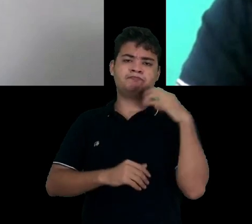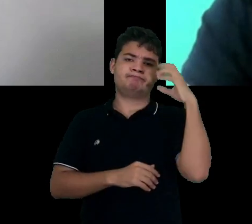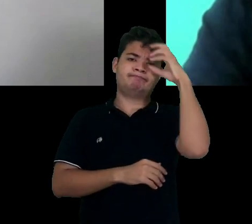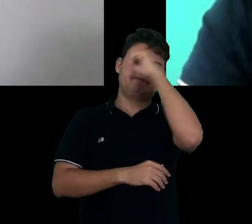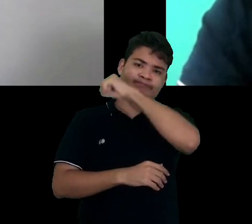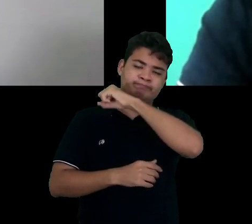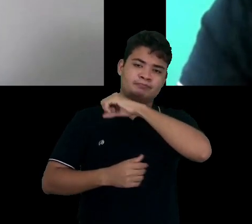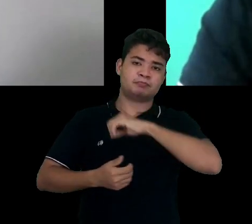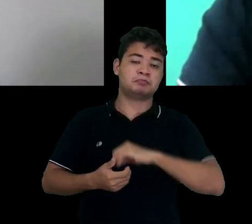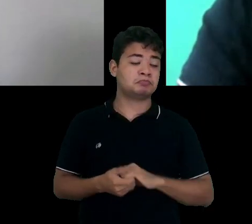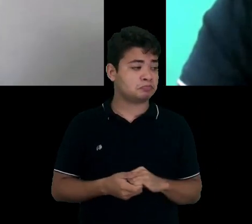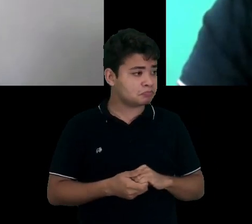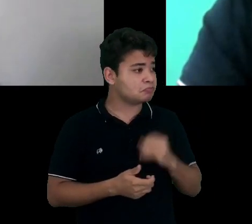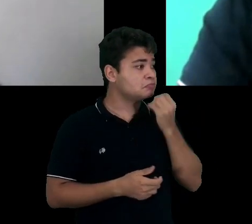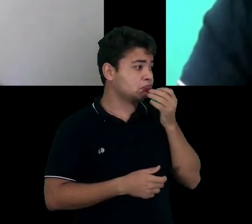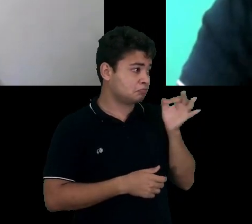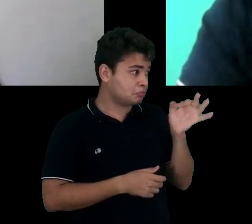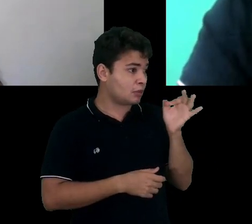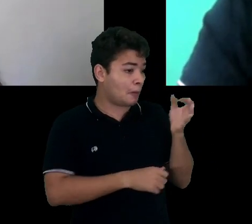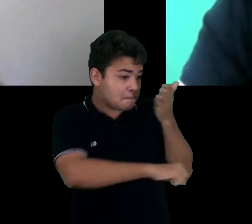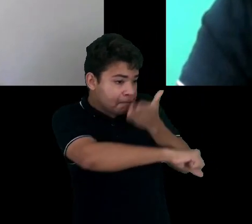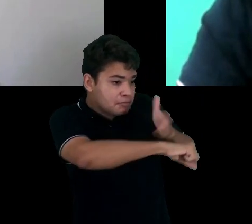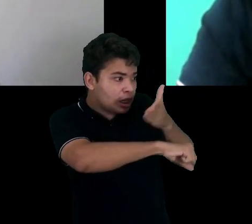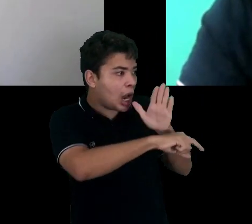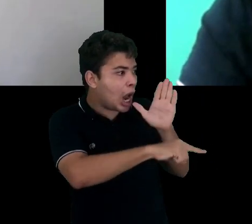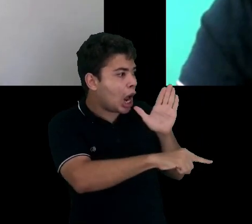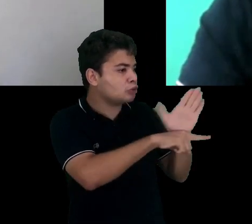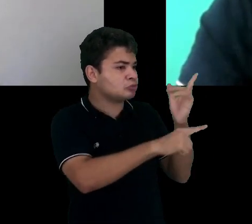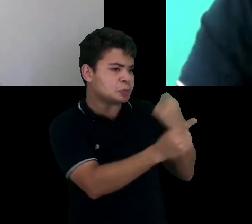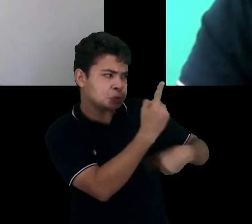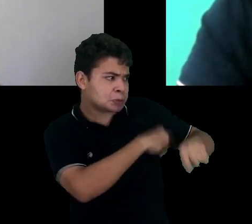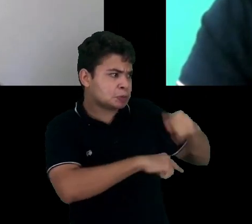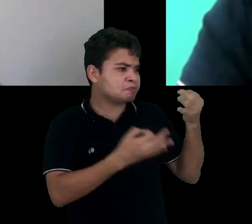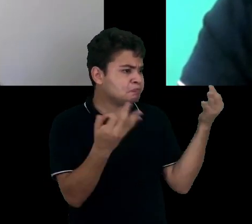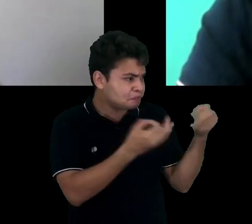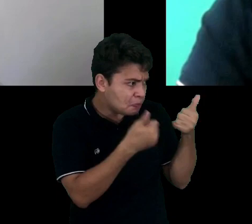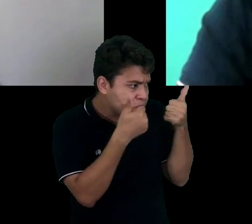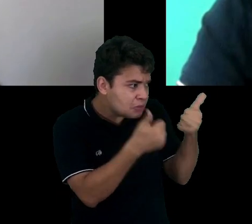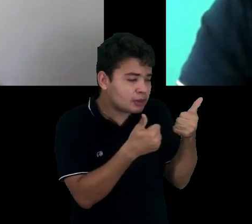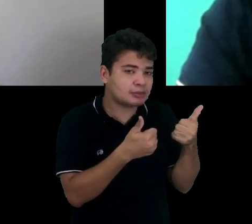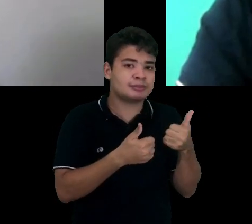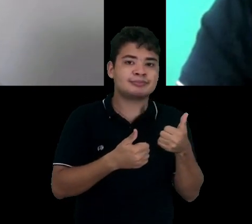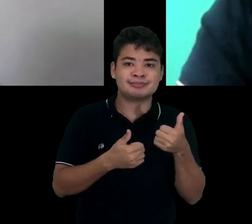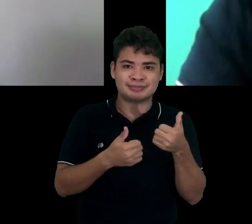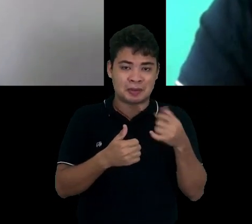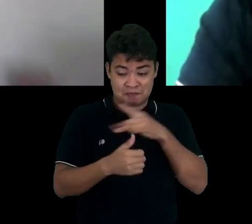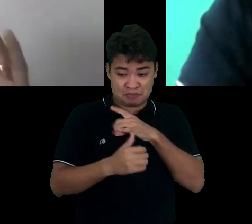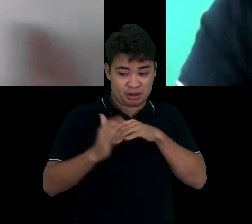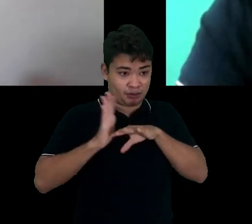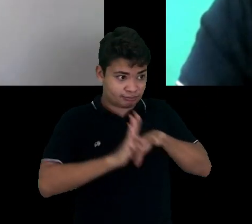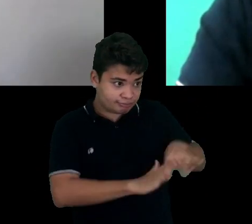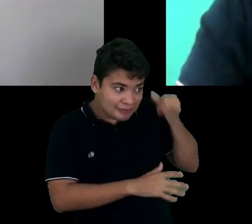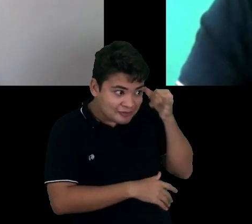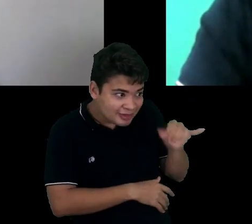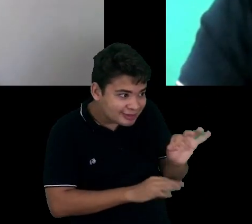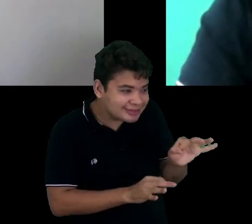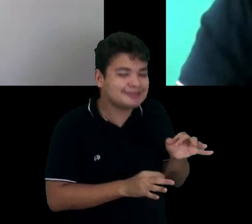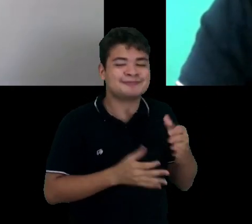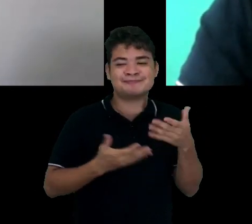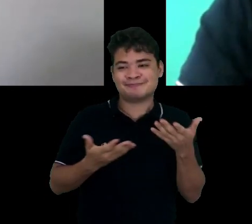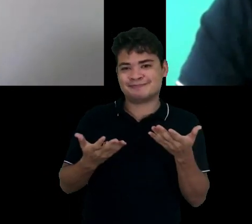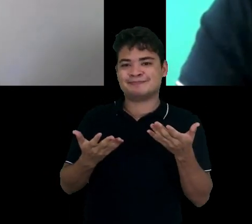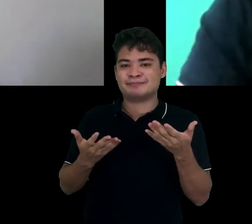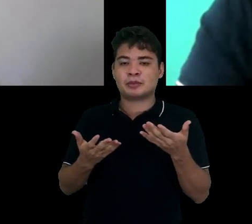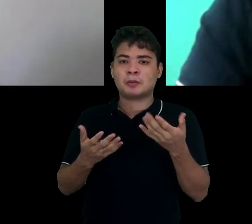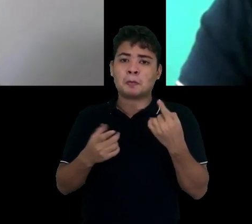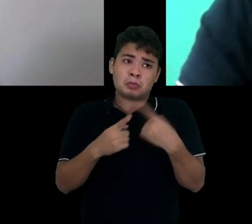erros. Perfeito. A prática leva à perfeição, né? Então, não ter medo. Esse é o segredo. Não